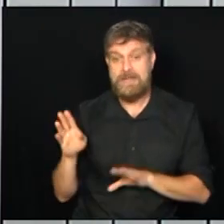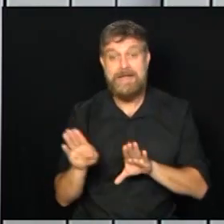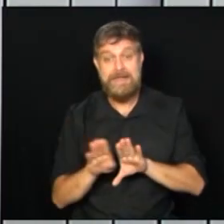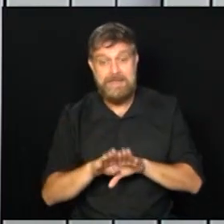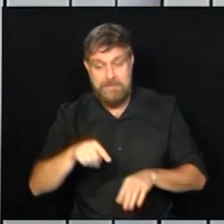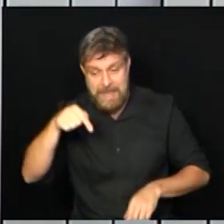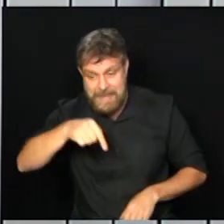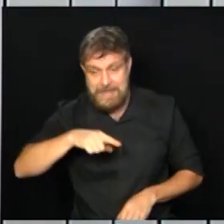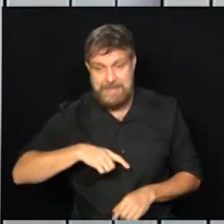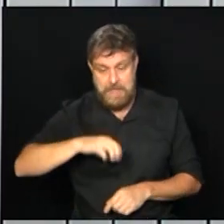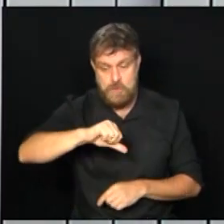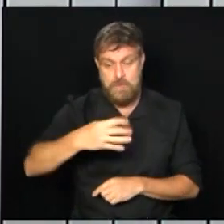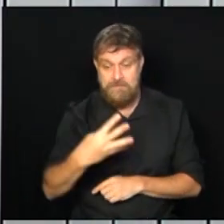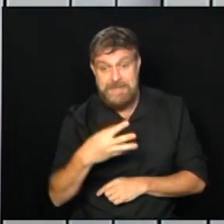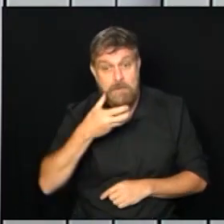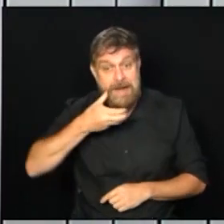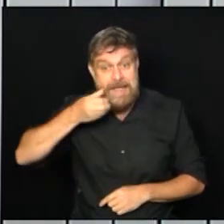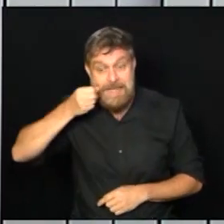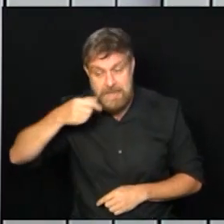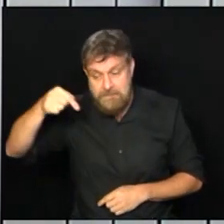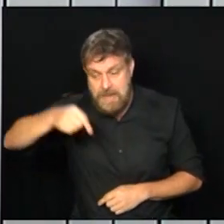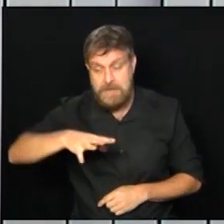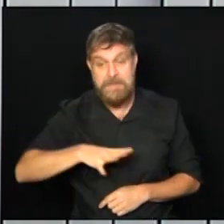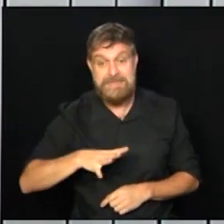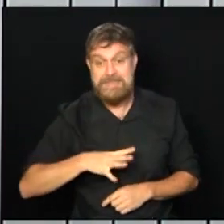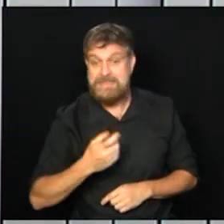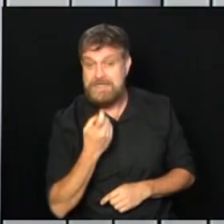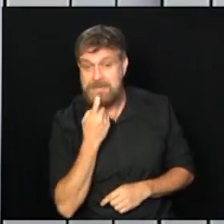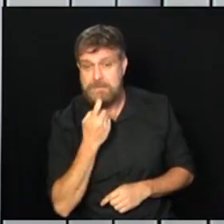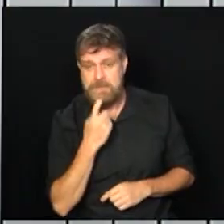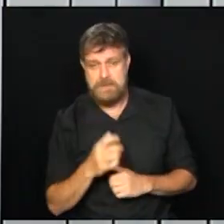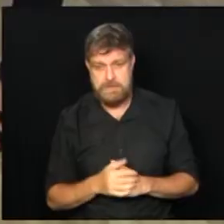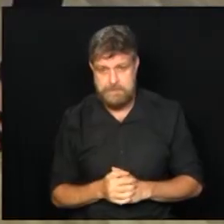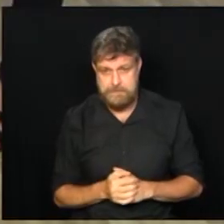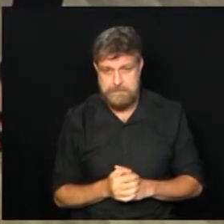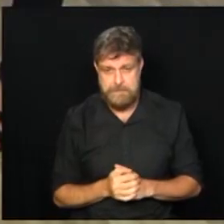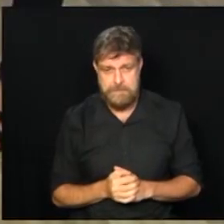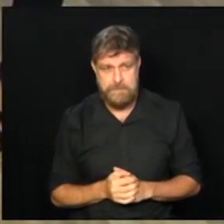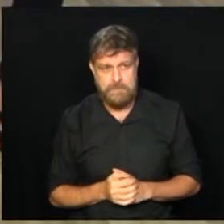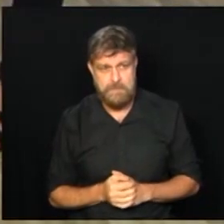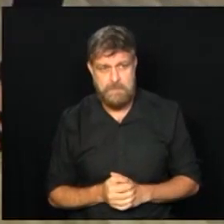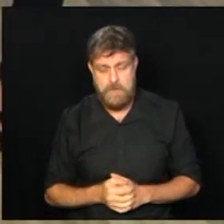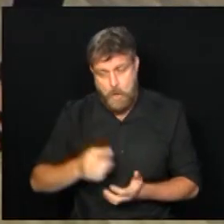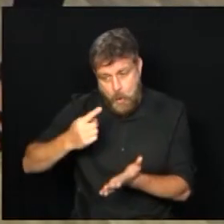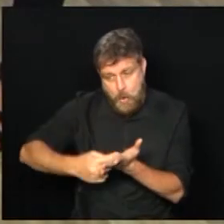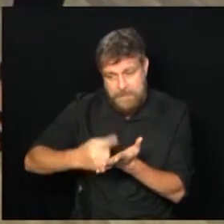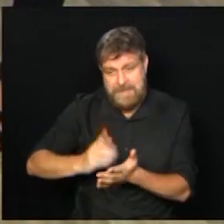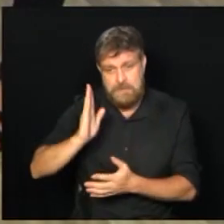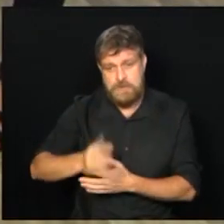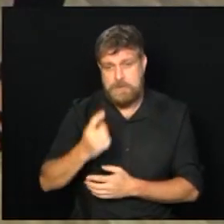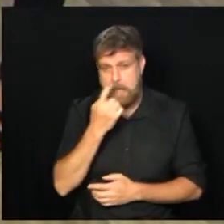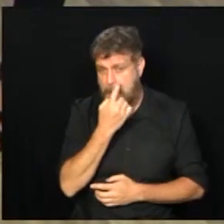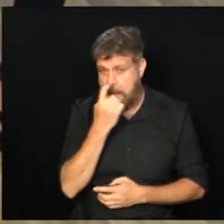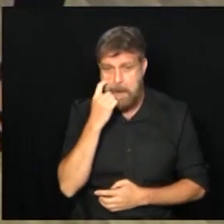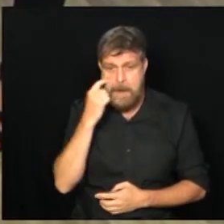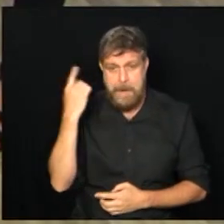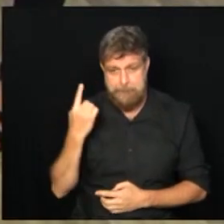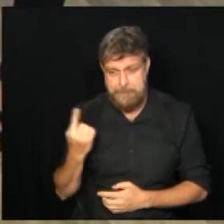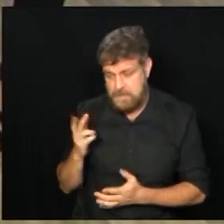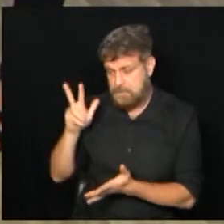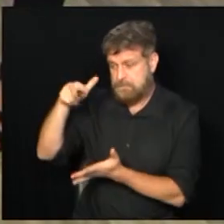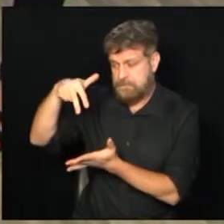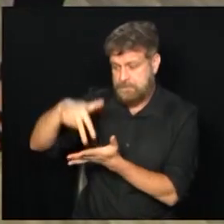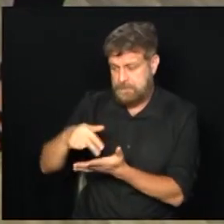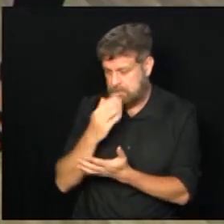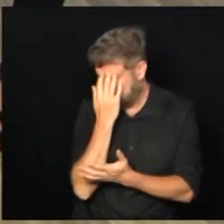tem aqui 94 vagas disponíveis para a cidade de Campinas. Como combinado, a Mirna Abreu já está aqui nos nossos